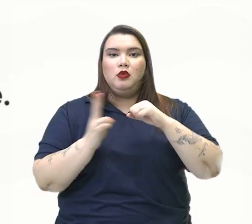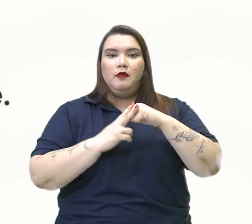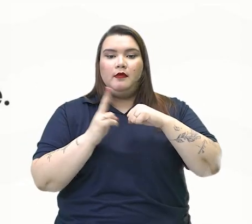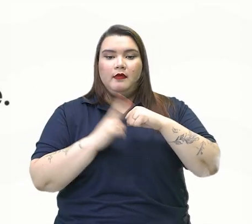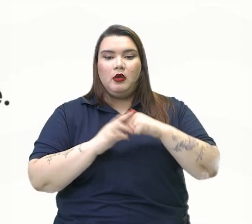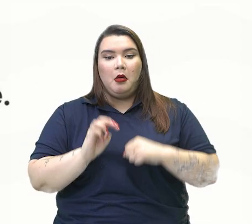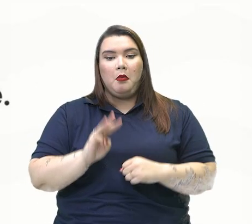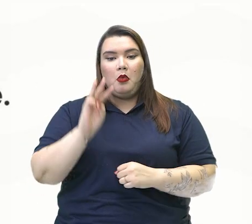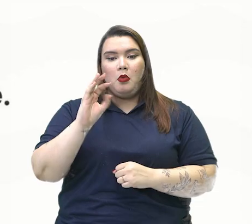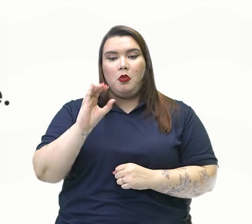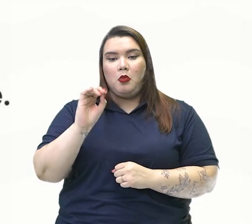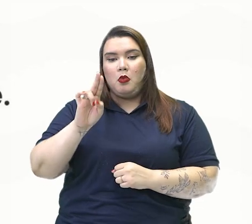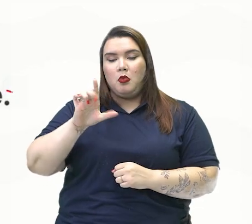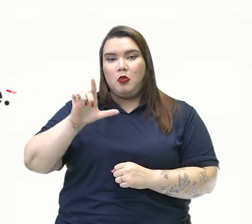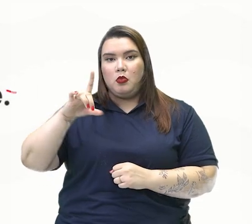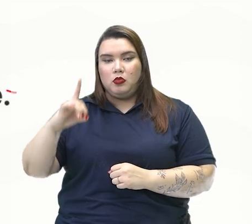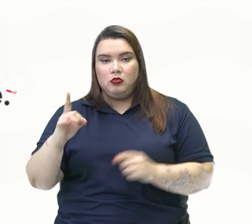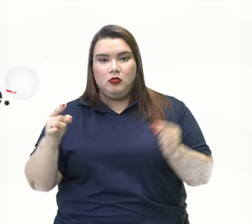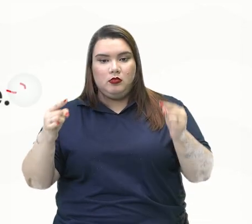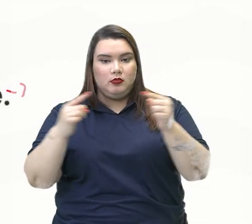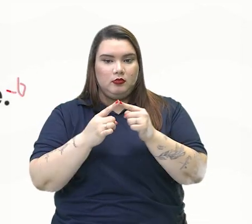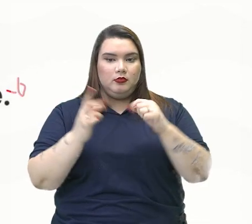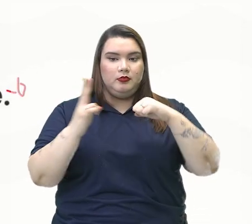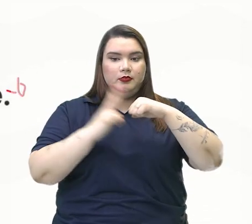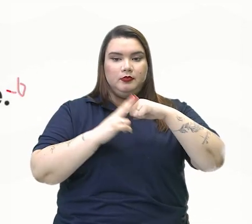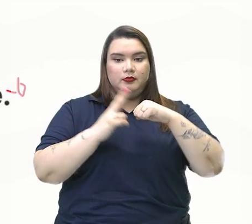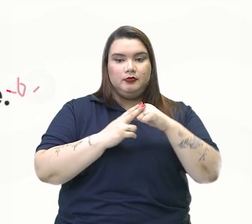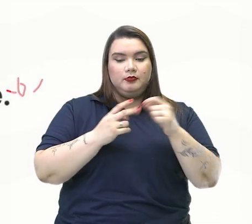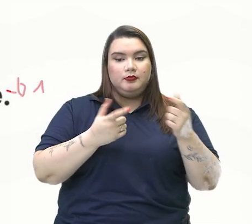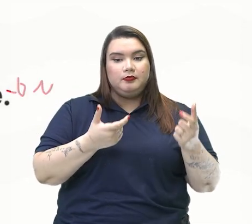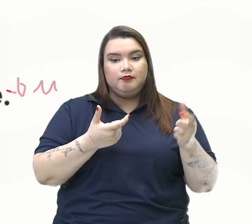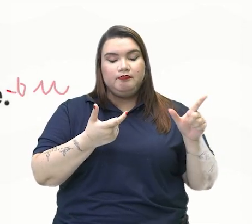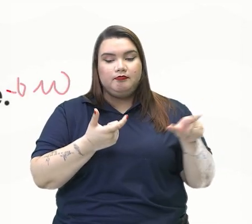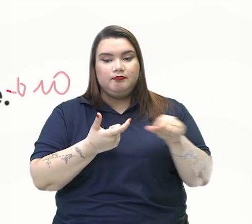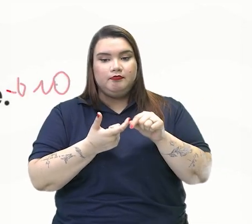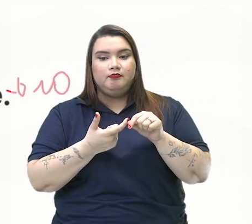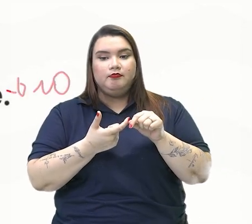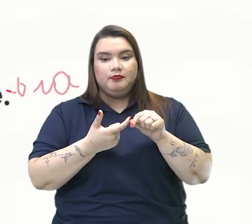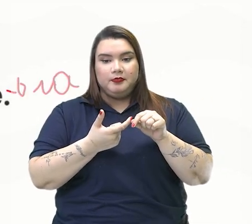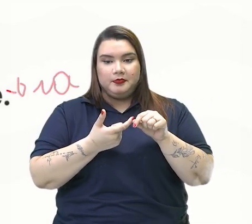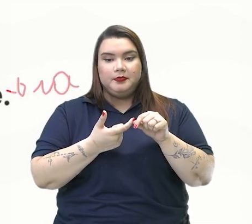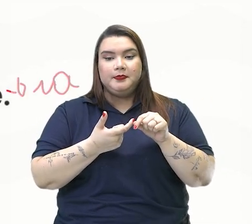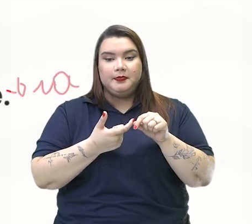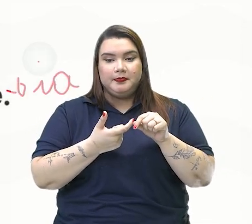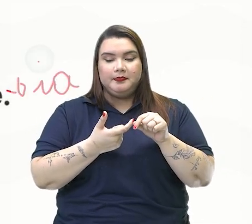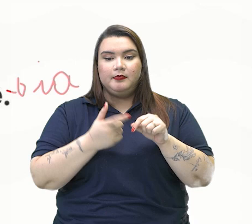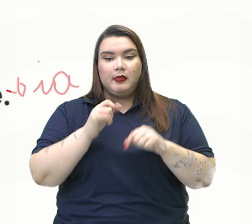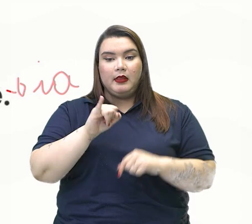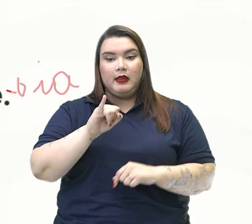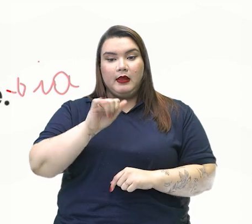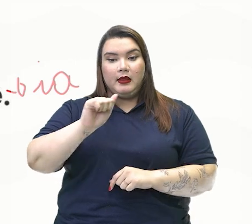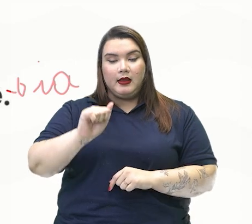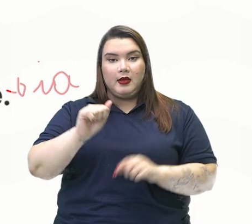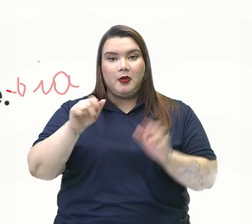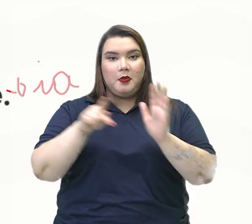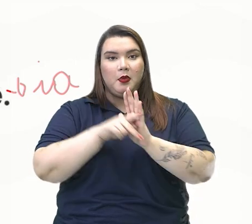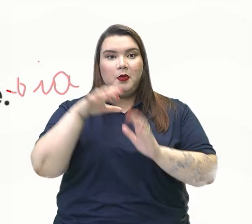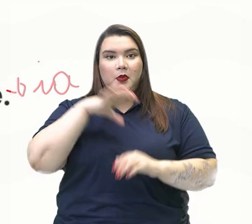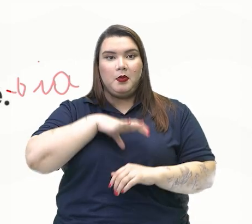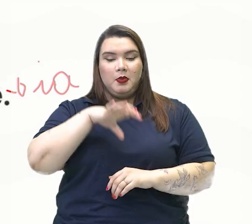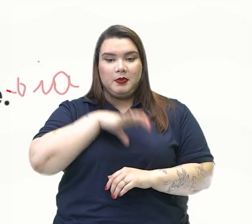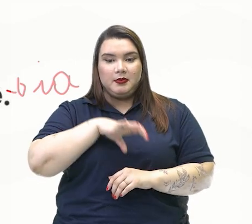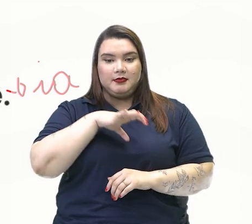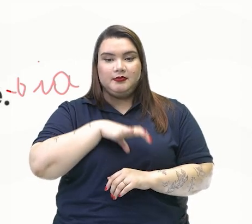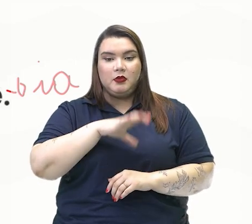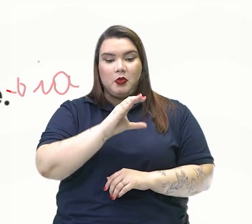would, que vai se juntar com o verbo na sequência com o final ia da língua portuguesa. Por exemplo, aqui o verbo